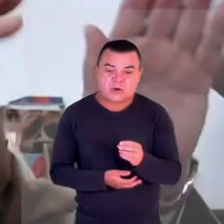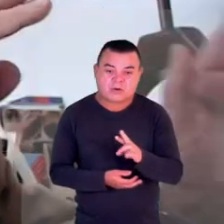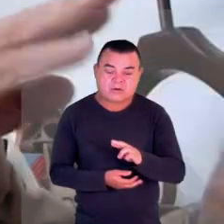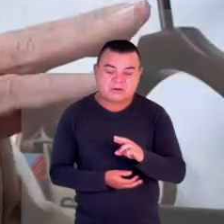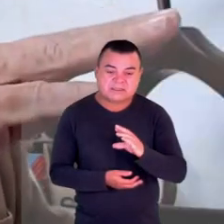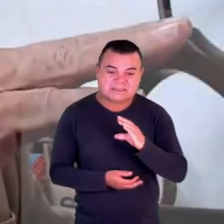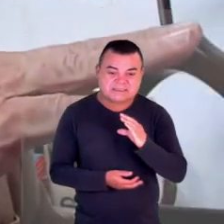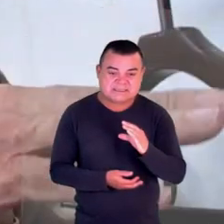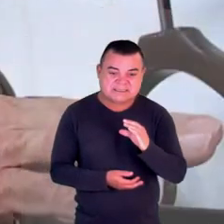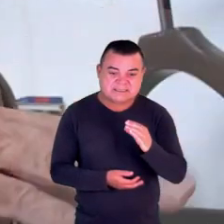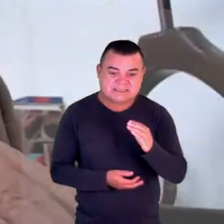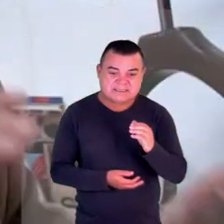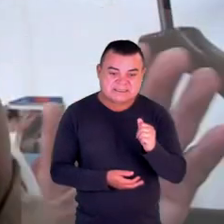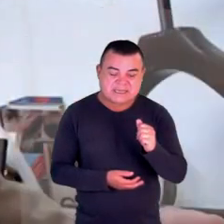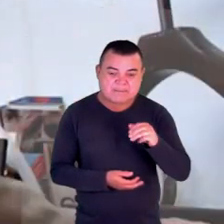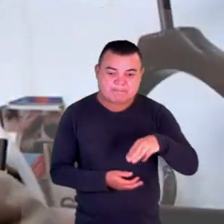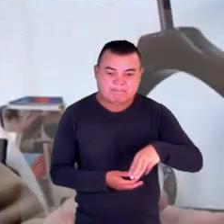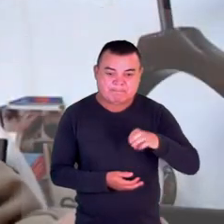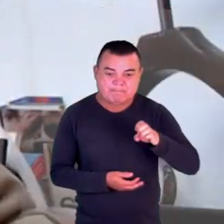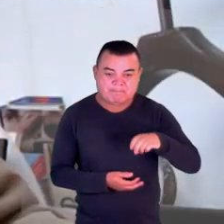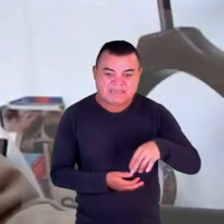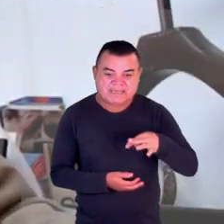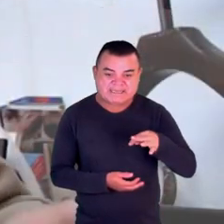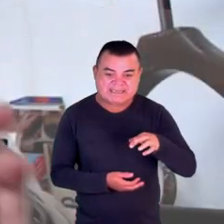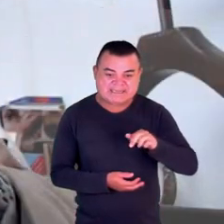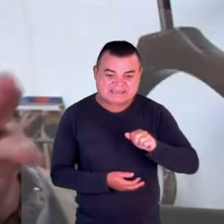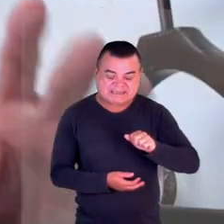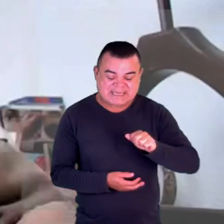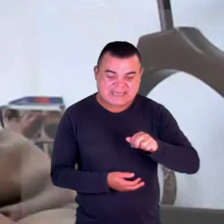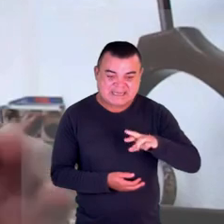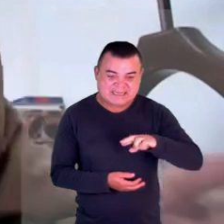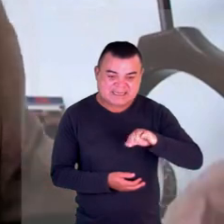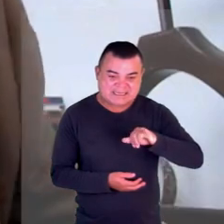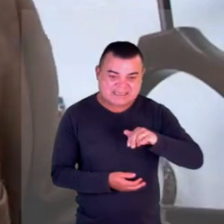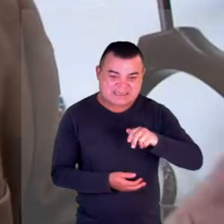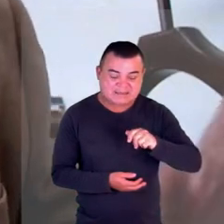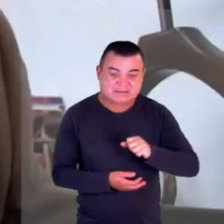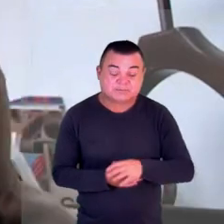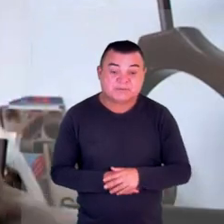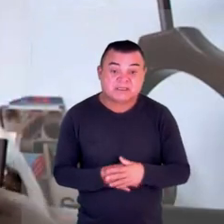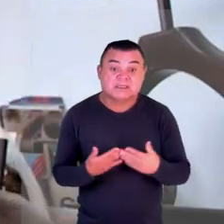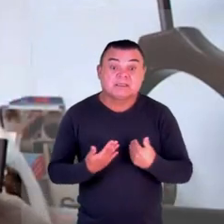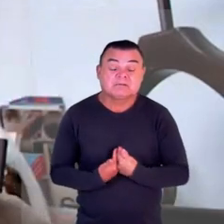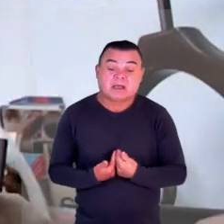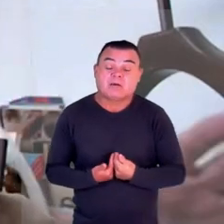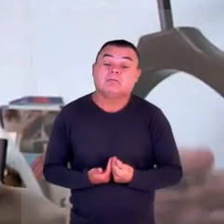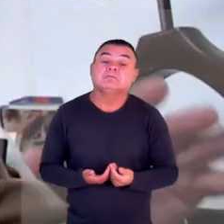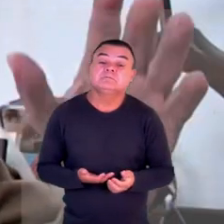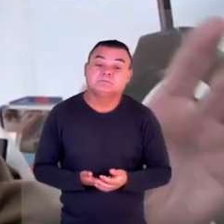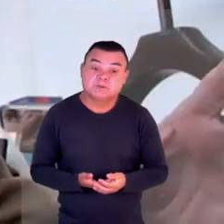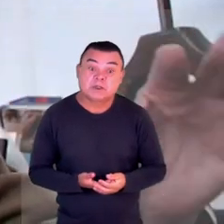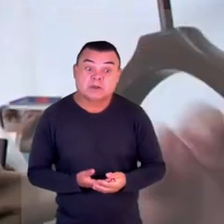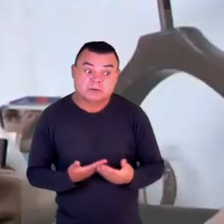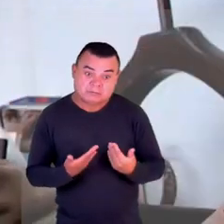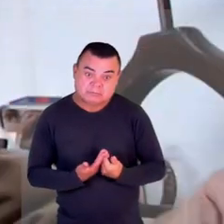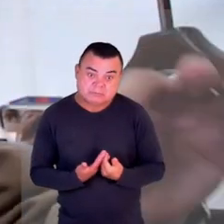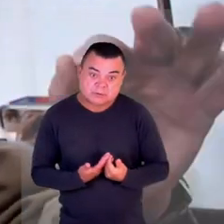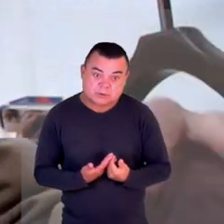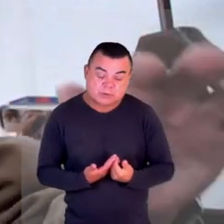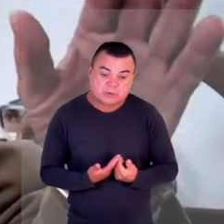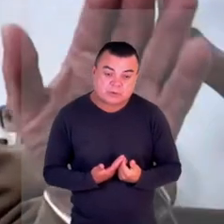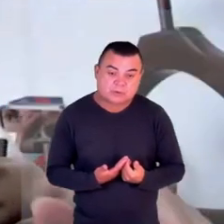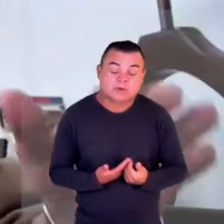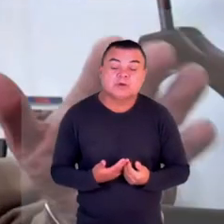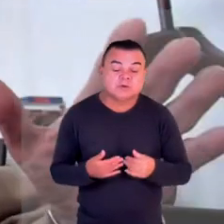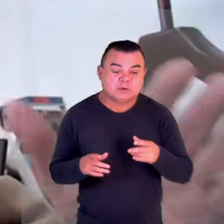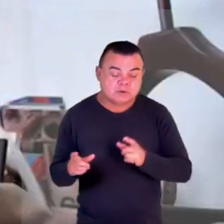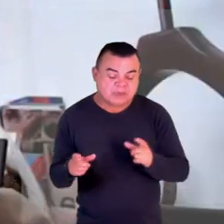lugar de criança na família lugar de criança na escola lugar de crença nos orçamentos públicos né E hoje a gente diz que lugar